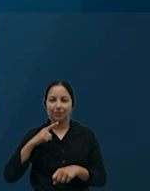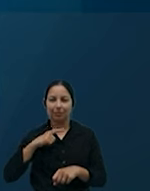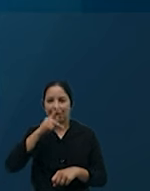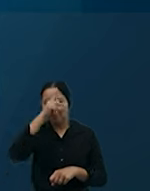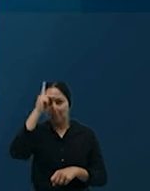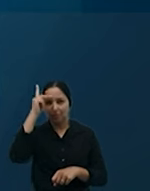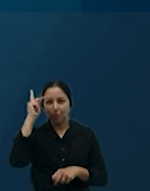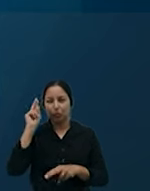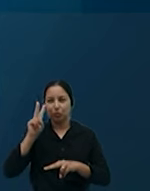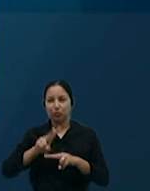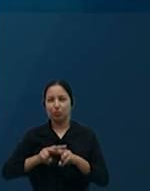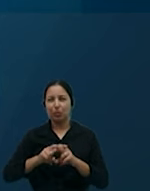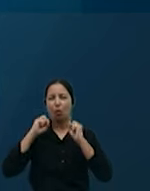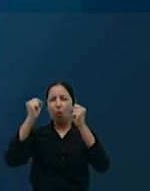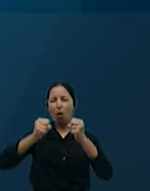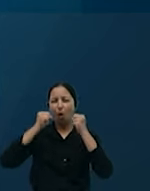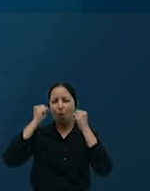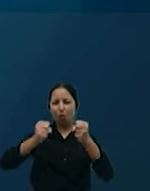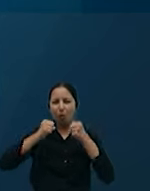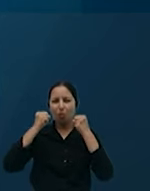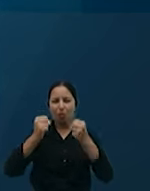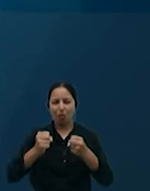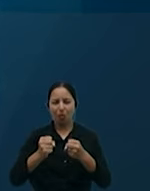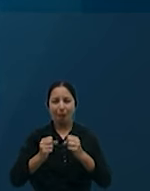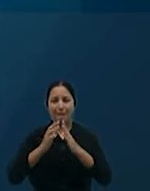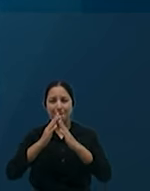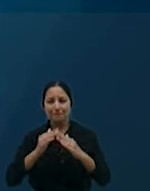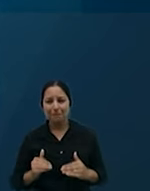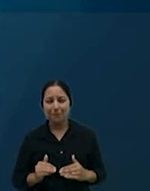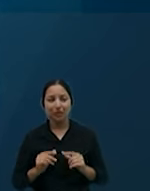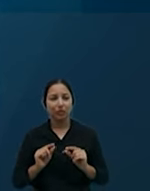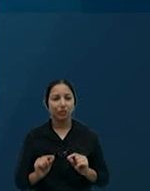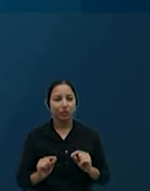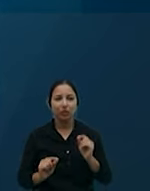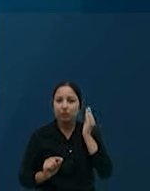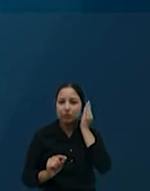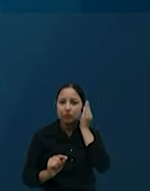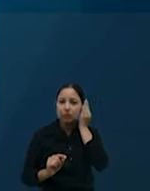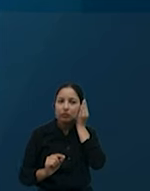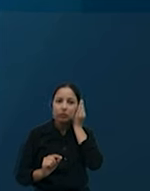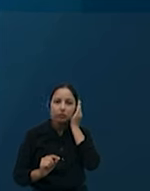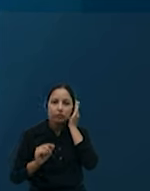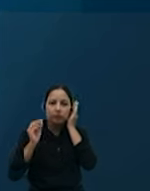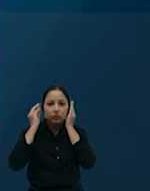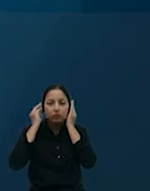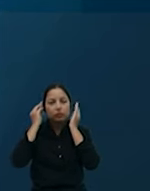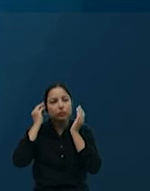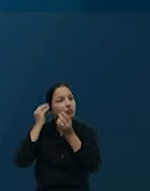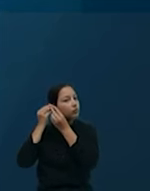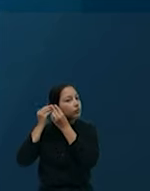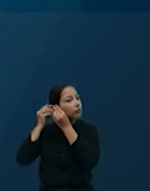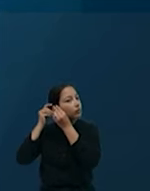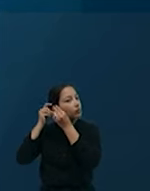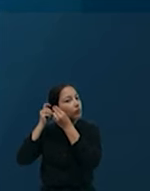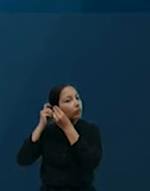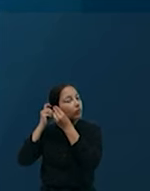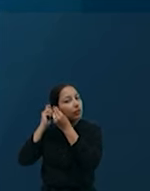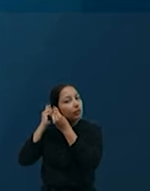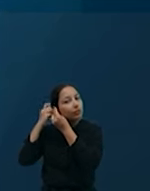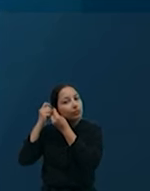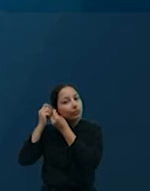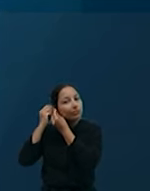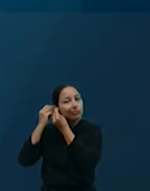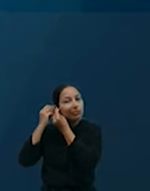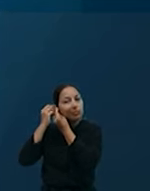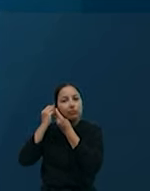de ações reivindicando a condenação do Estado a danos morais. Essas ações